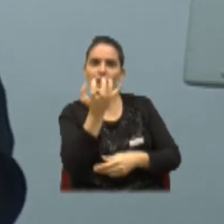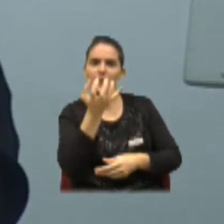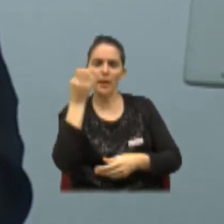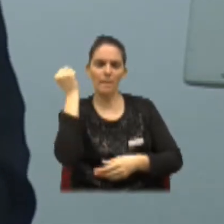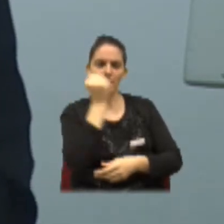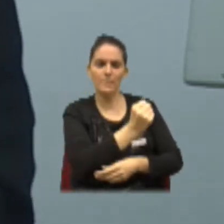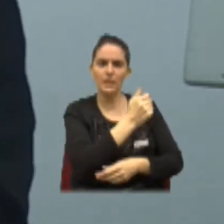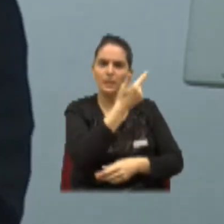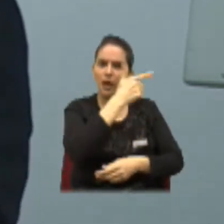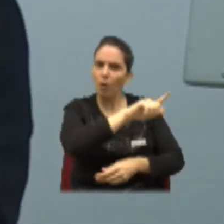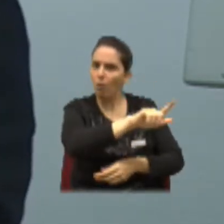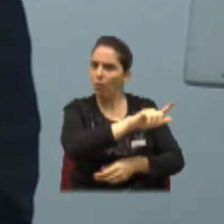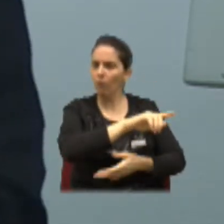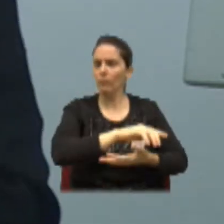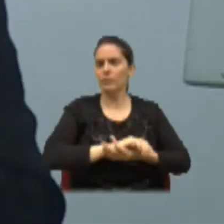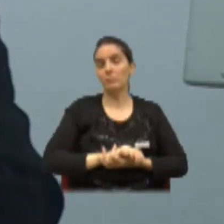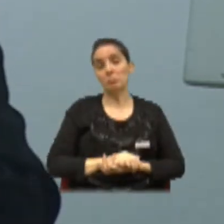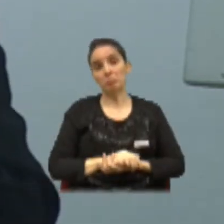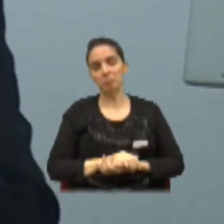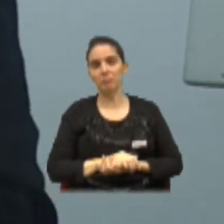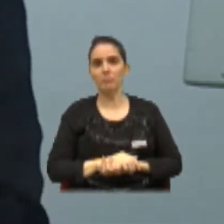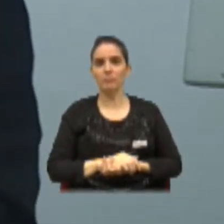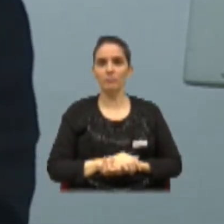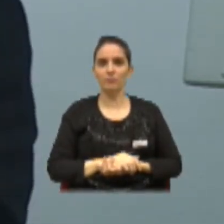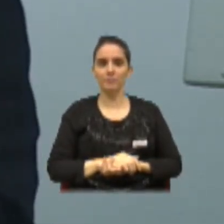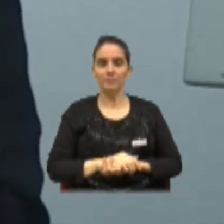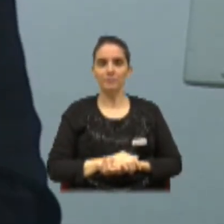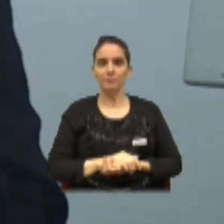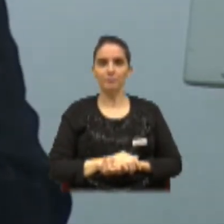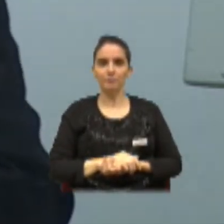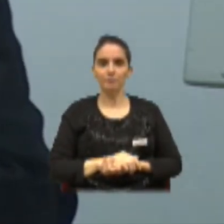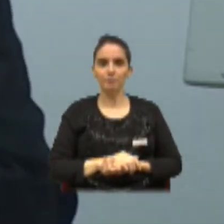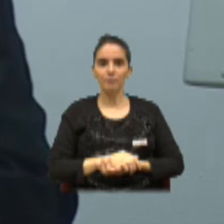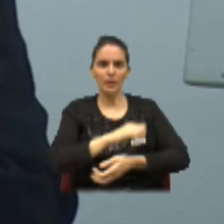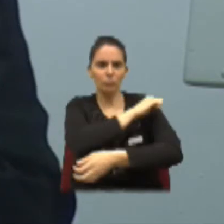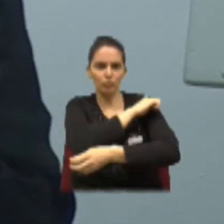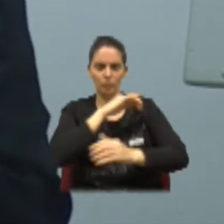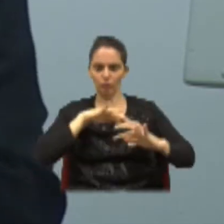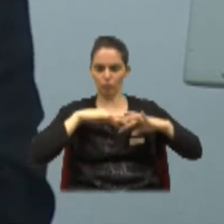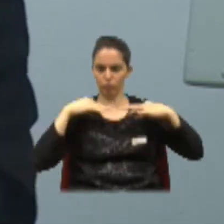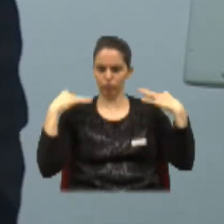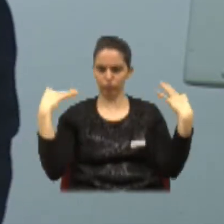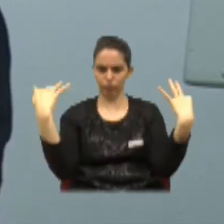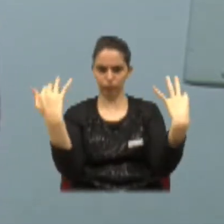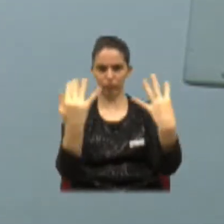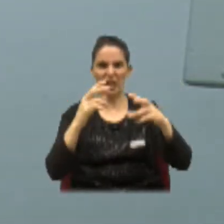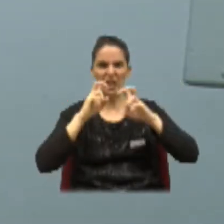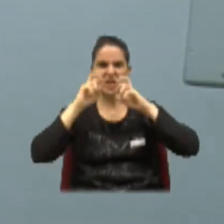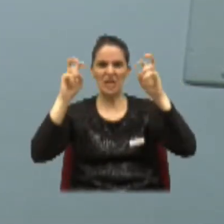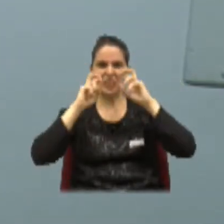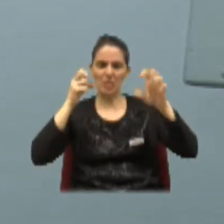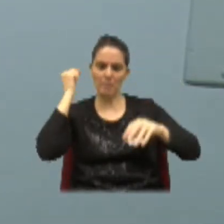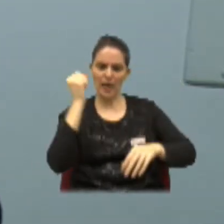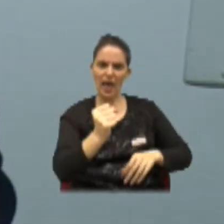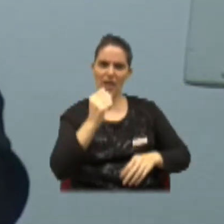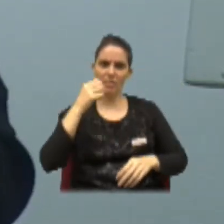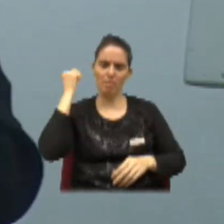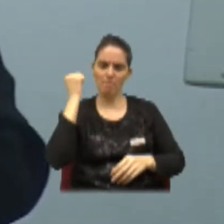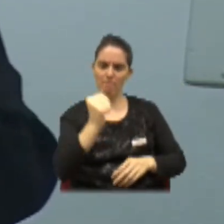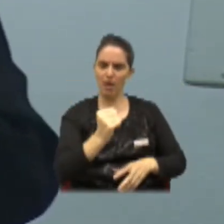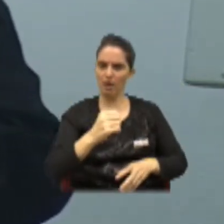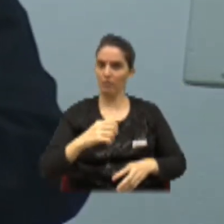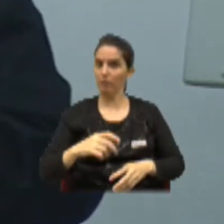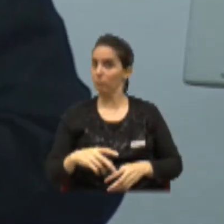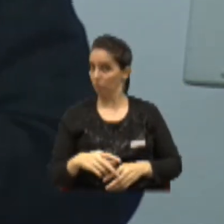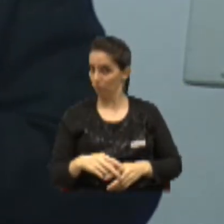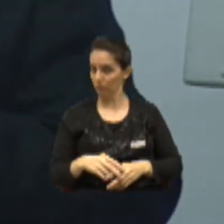E esse moleque, ele estava, e os alunos em volta, falavam, mata, mata. E eu saí